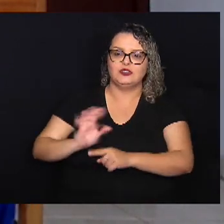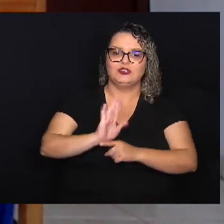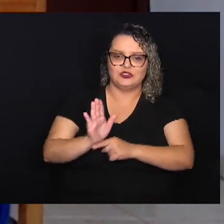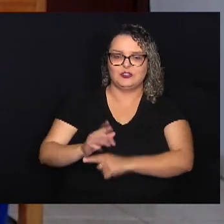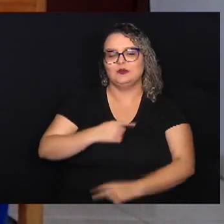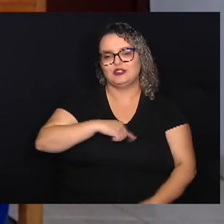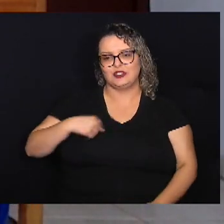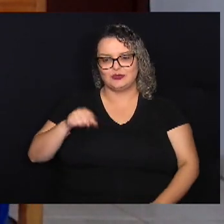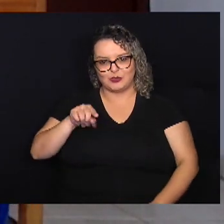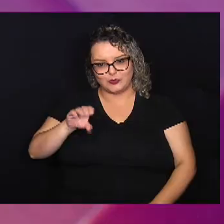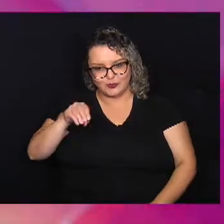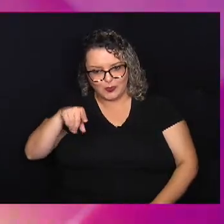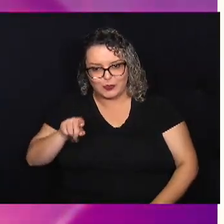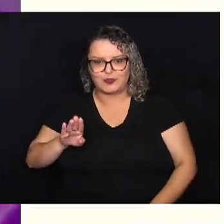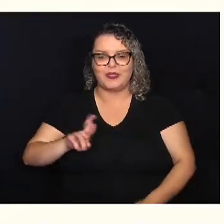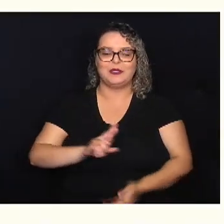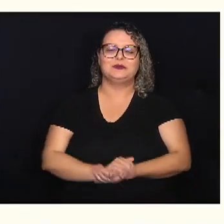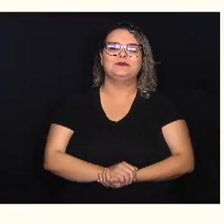www.mostradecinemaChinês.com.br.